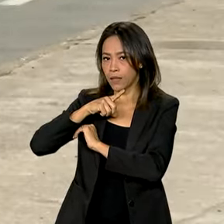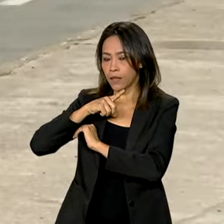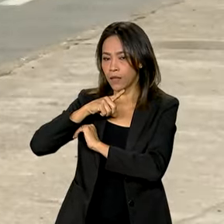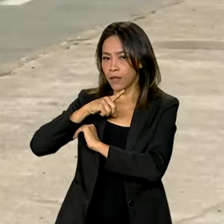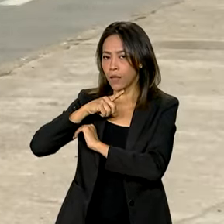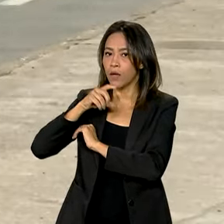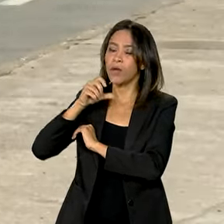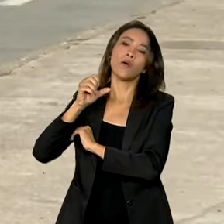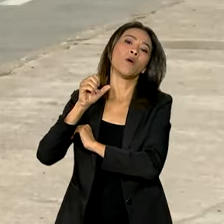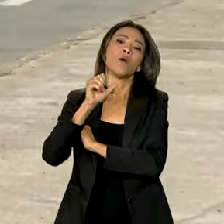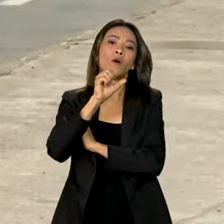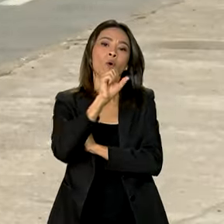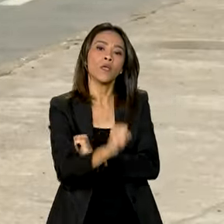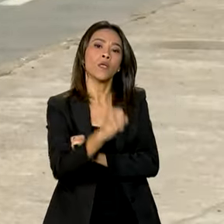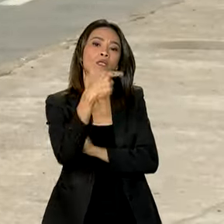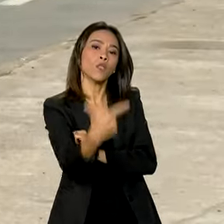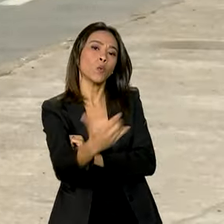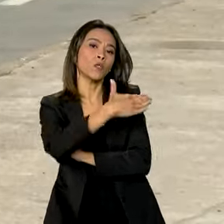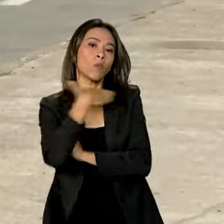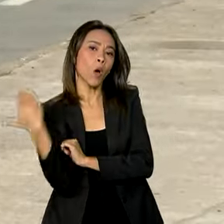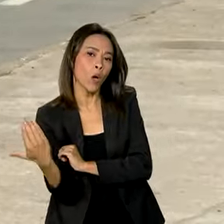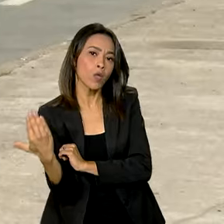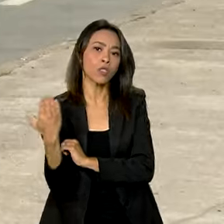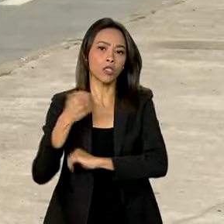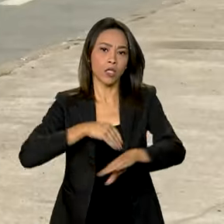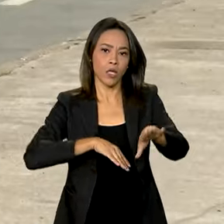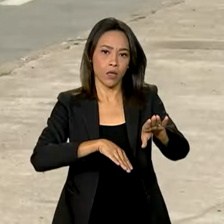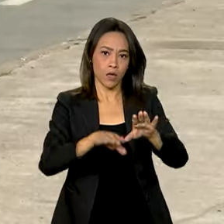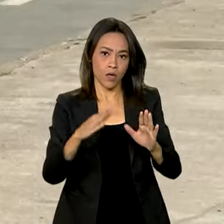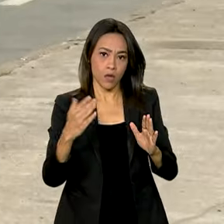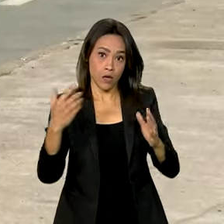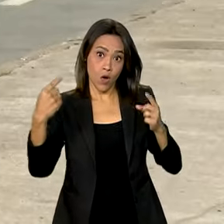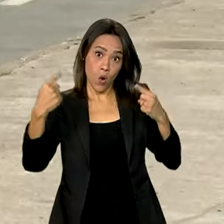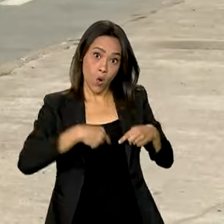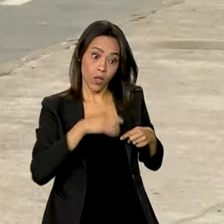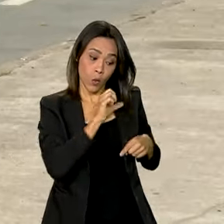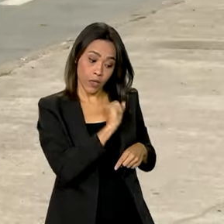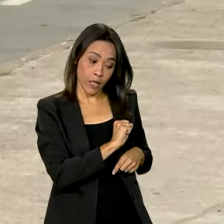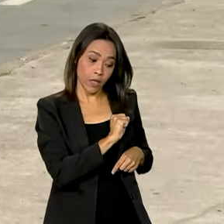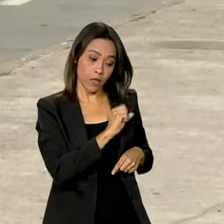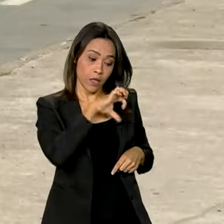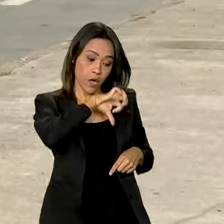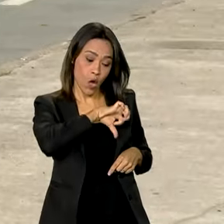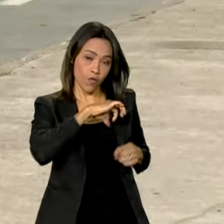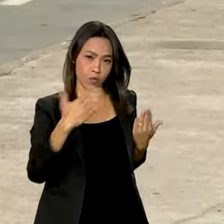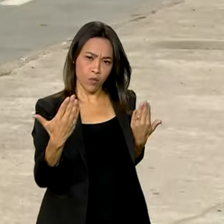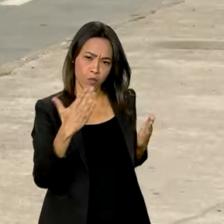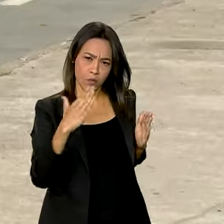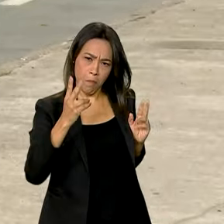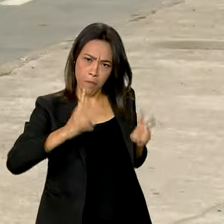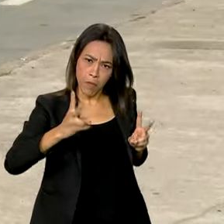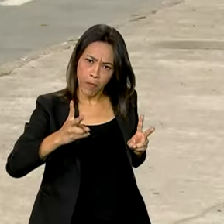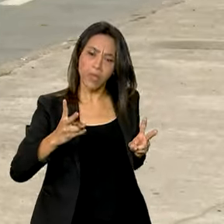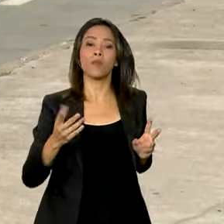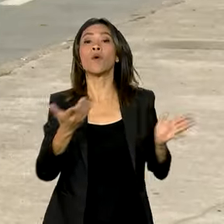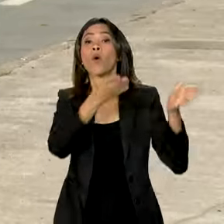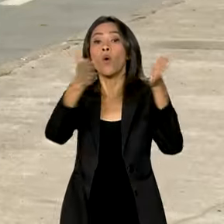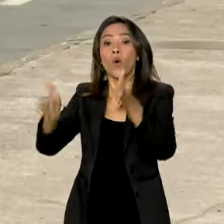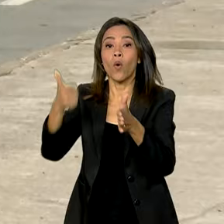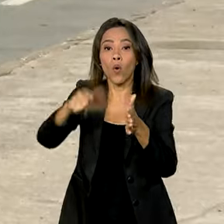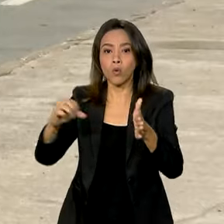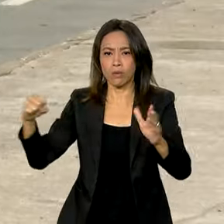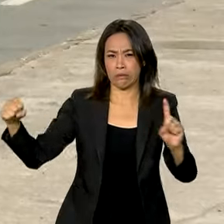82 mortes no trânsito contra 99 no mesmo período do ano passado. O número de acidentes graves também